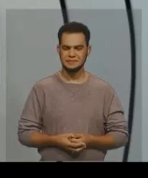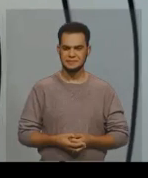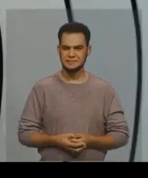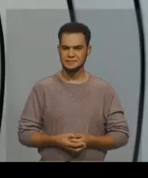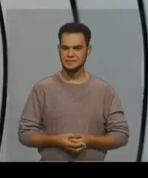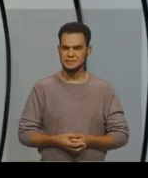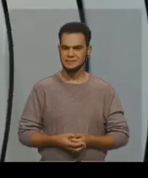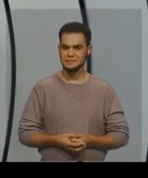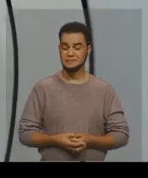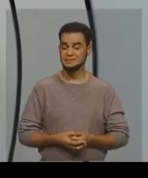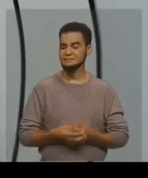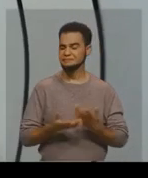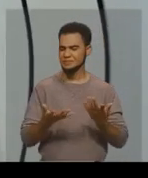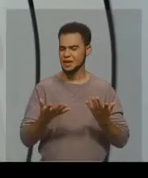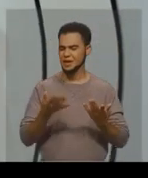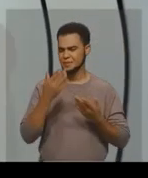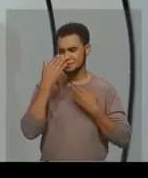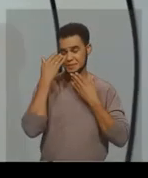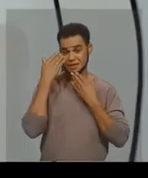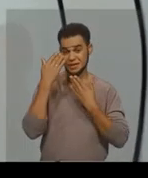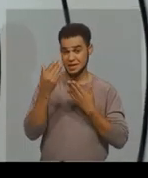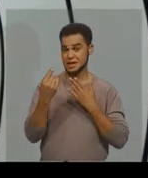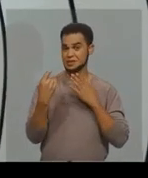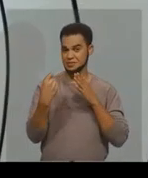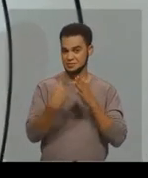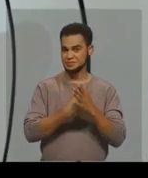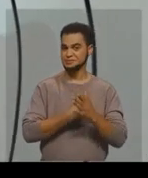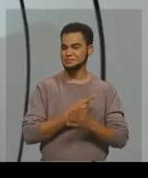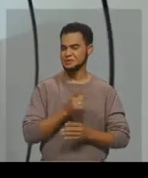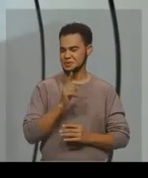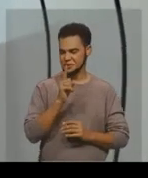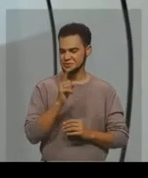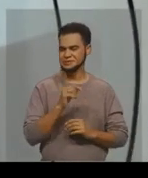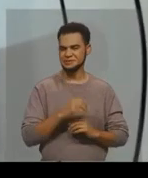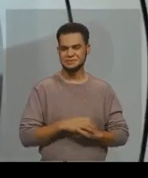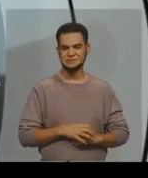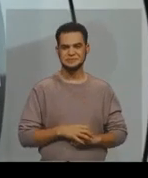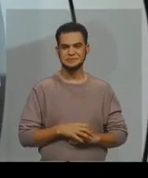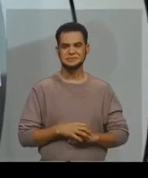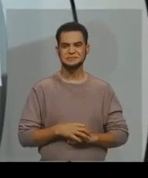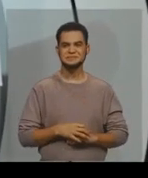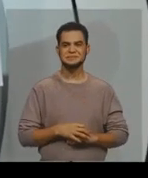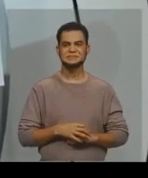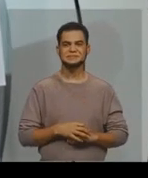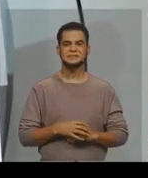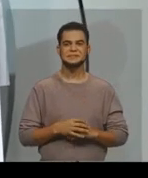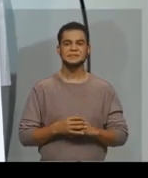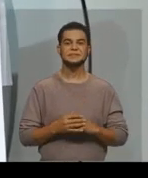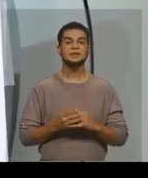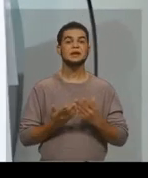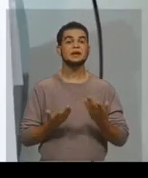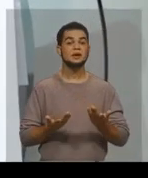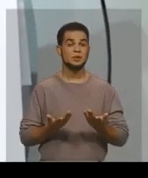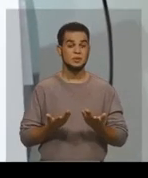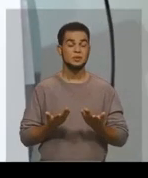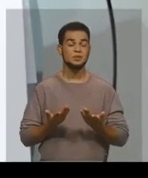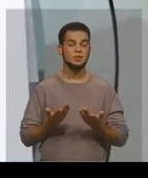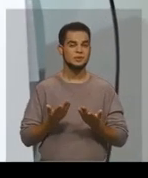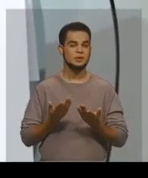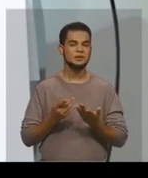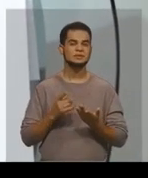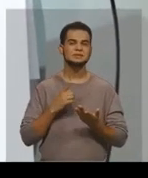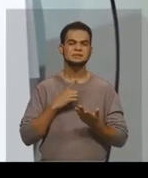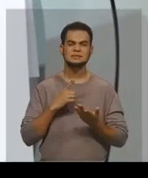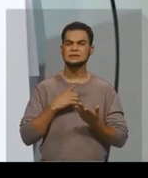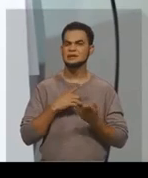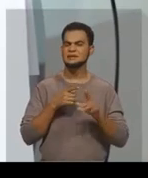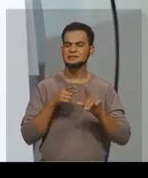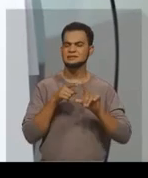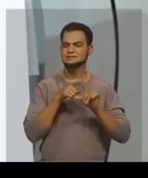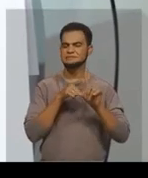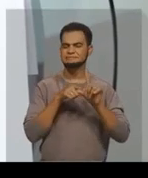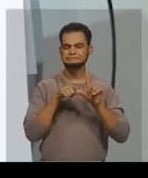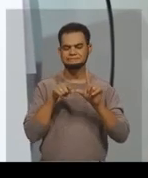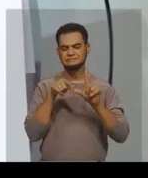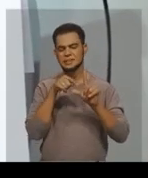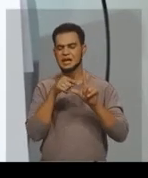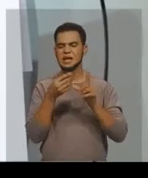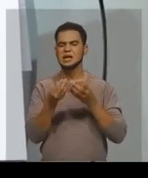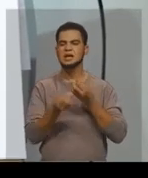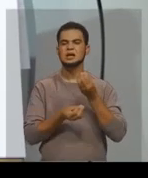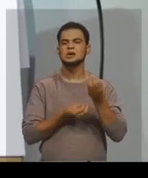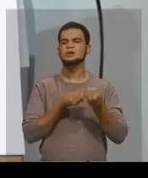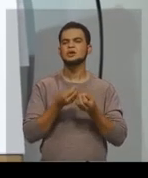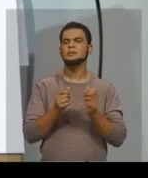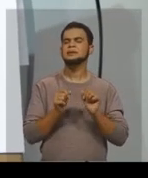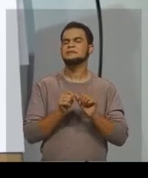A representação, quando ela é nomeada assim, dessa forma, Jem, o que você vai fazer? Você